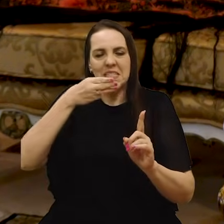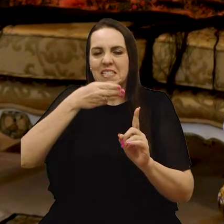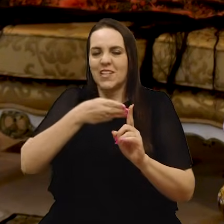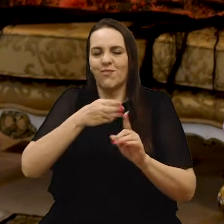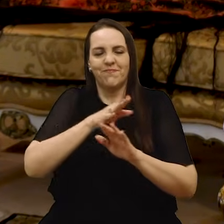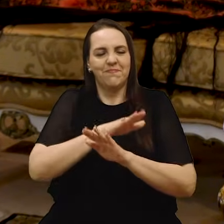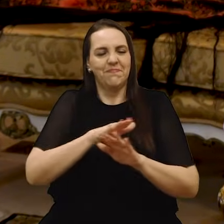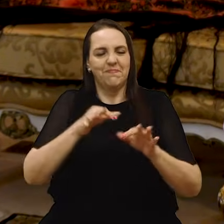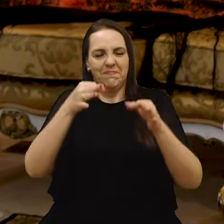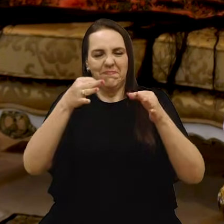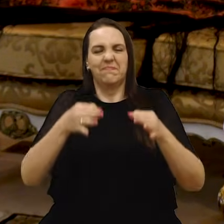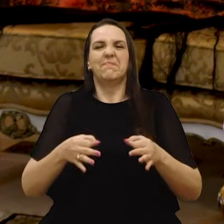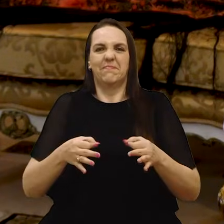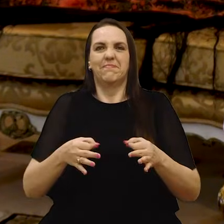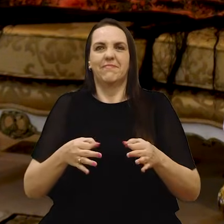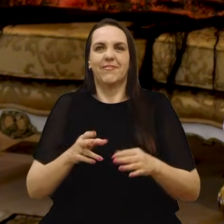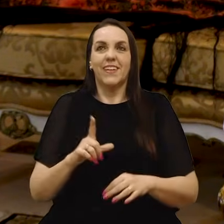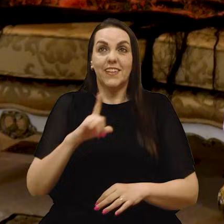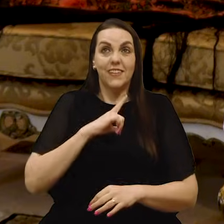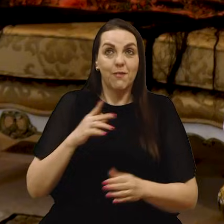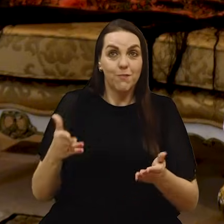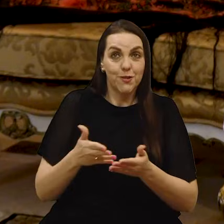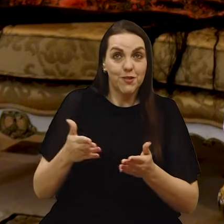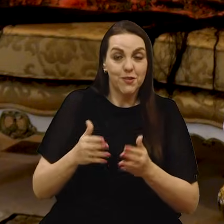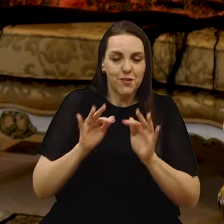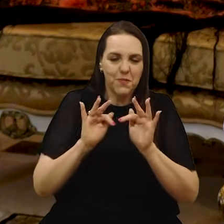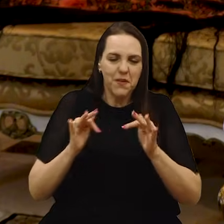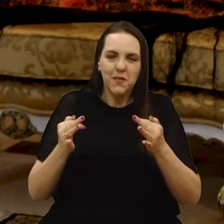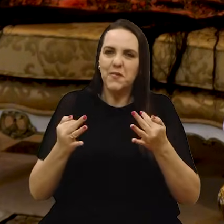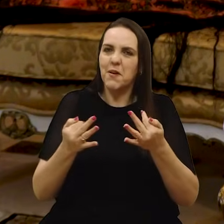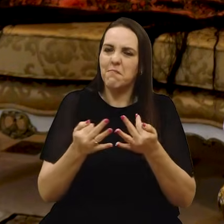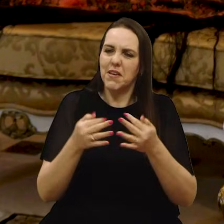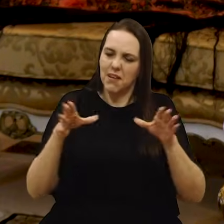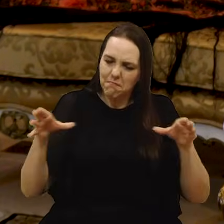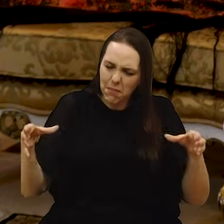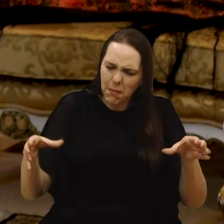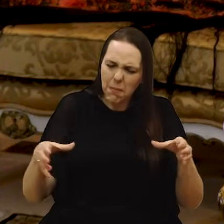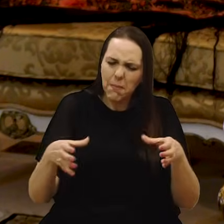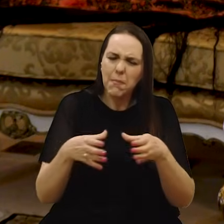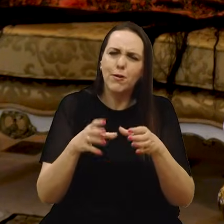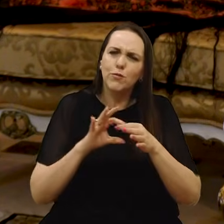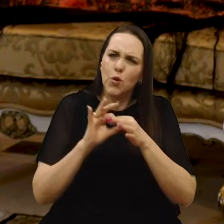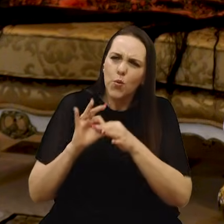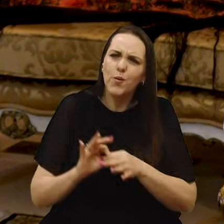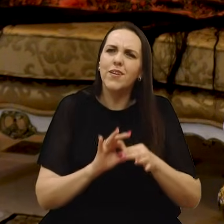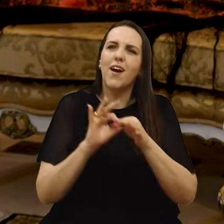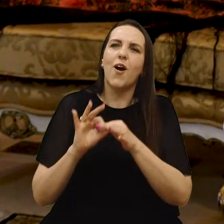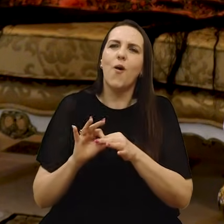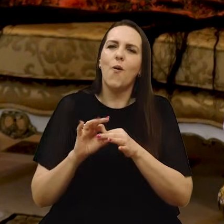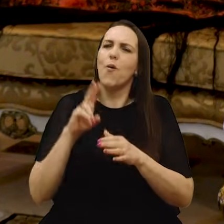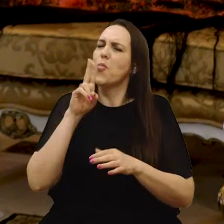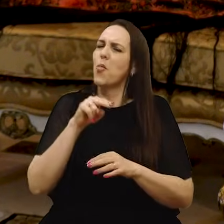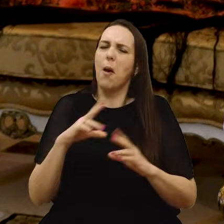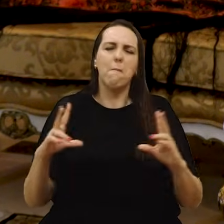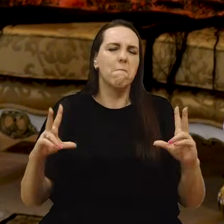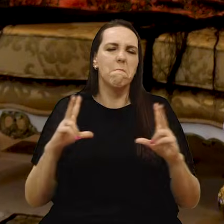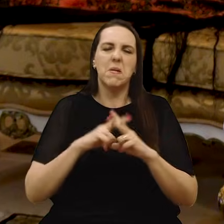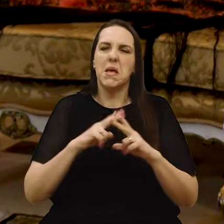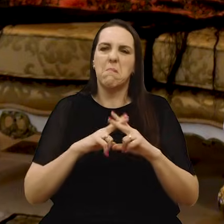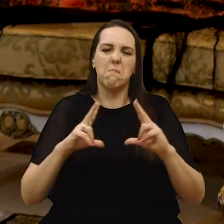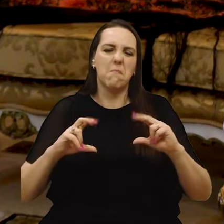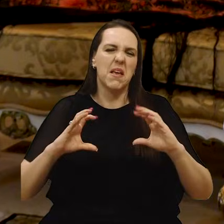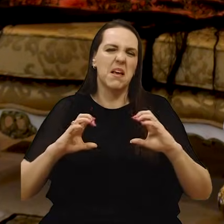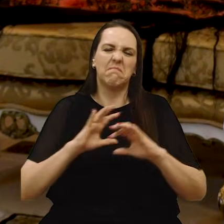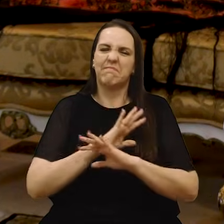acho que cumpri a minha missão. Nós temos hoje uma família que é reunida,